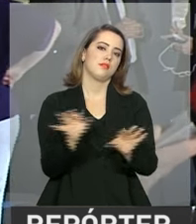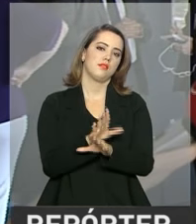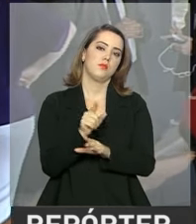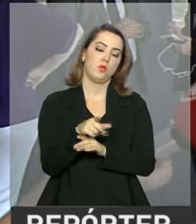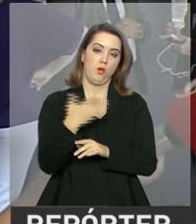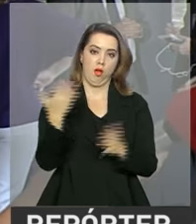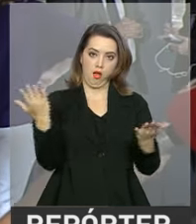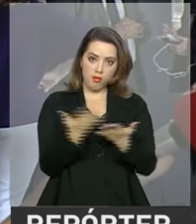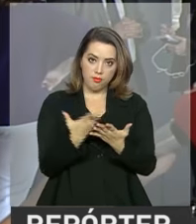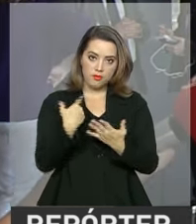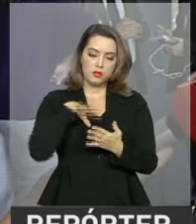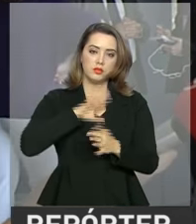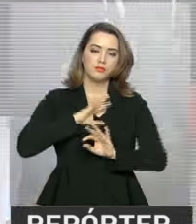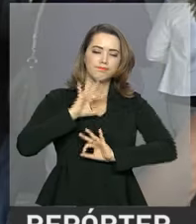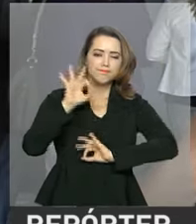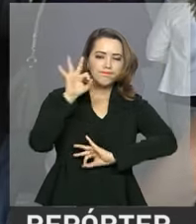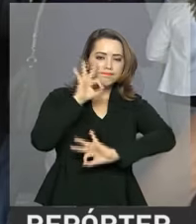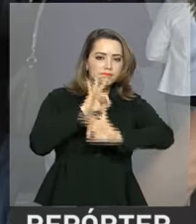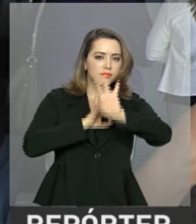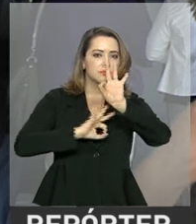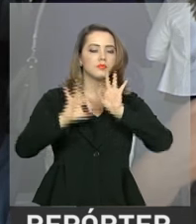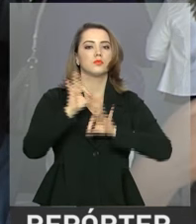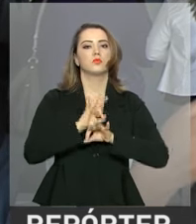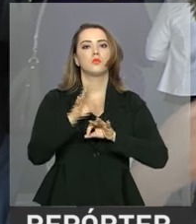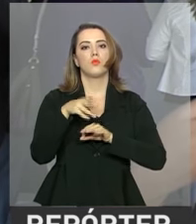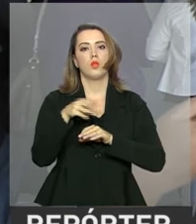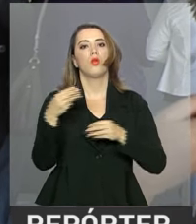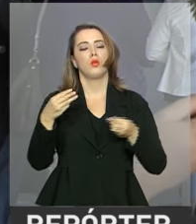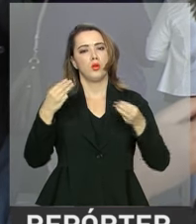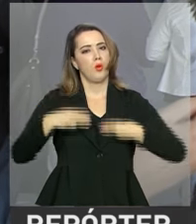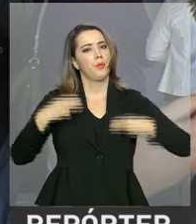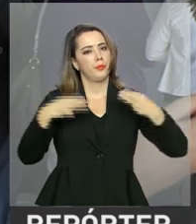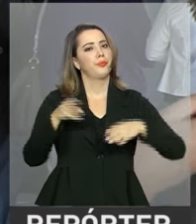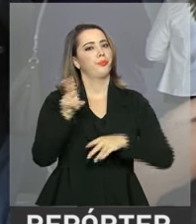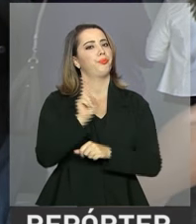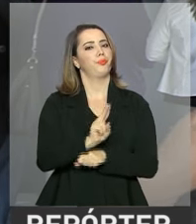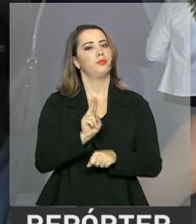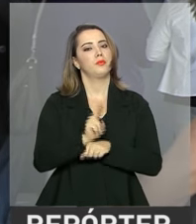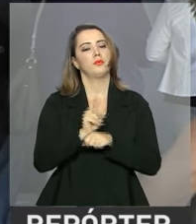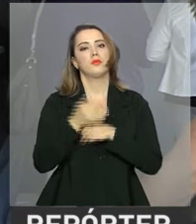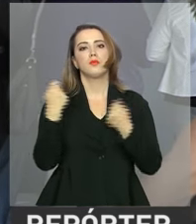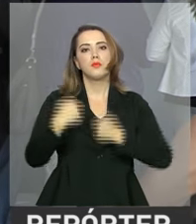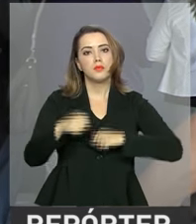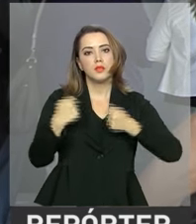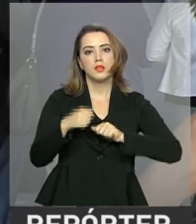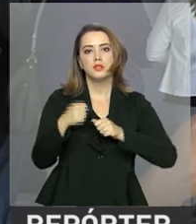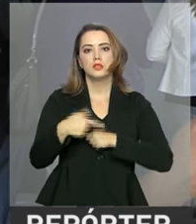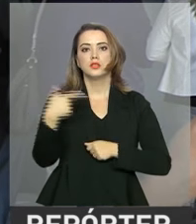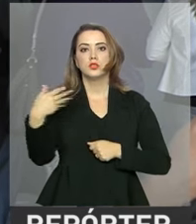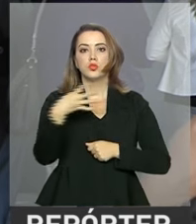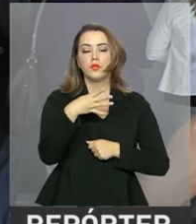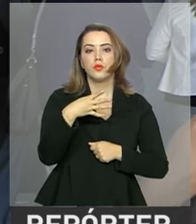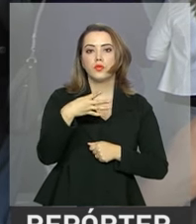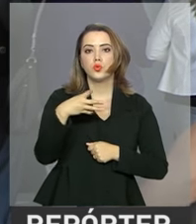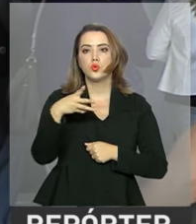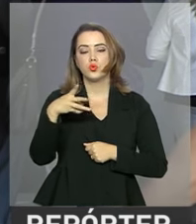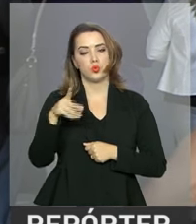fase de ajustes finais. O Ministério da Defesa precisa, a partir do dia 24, estar com a